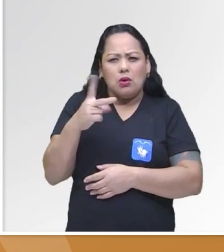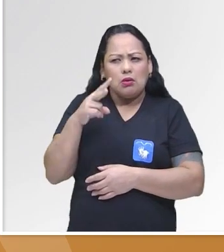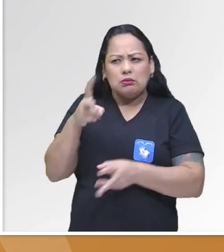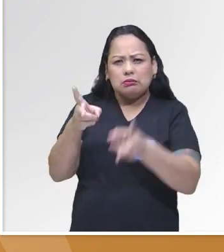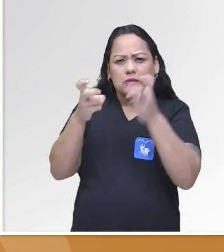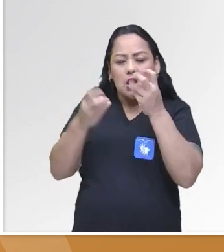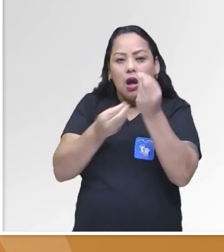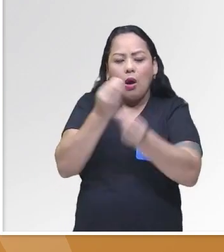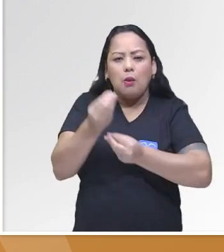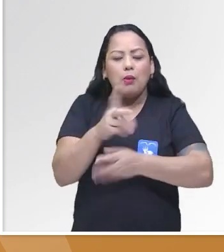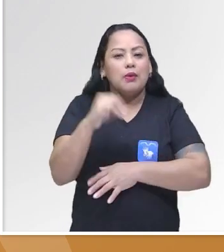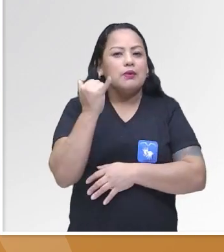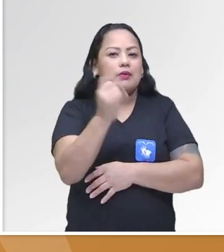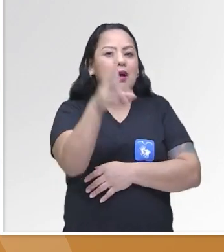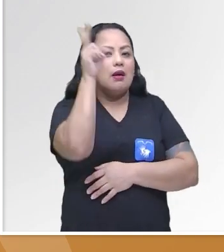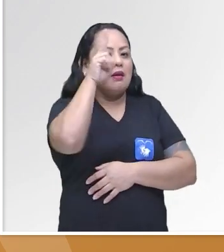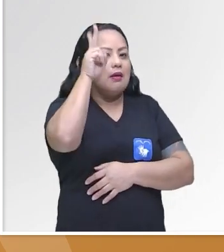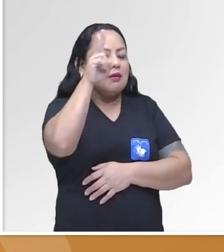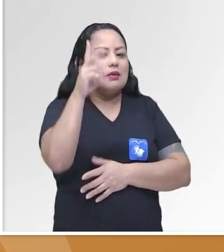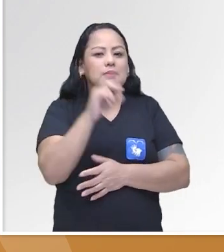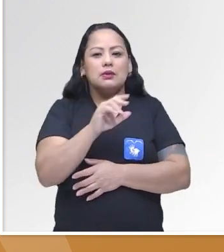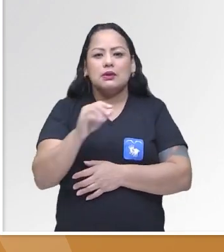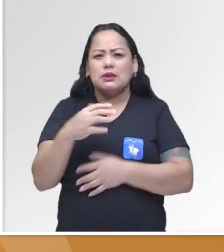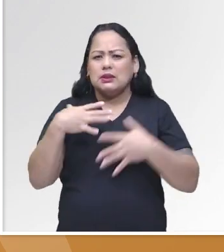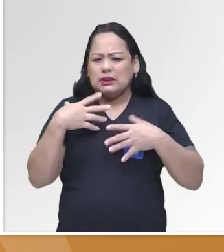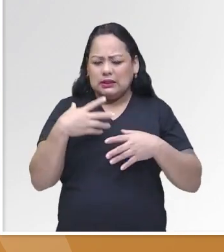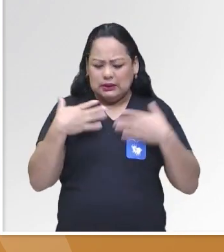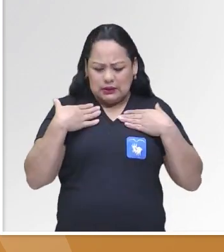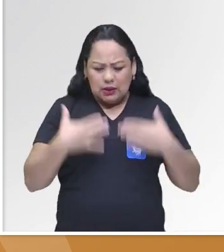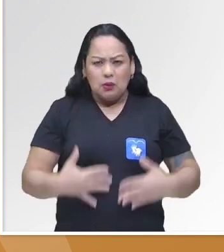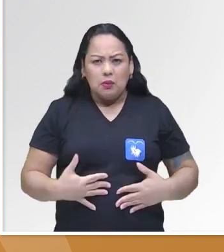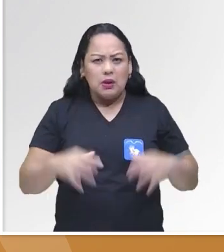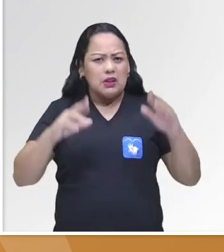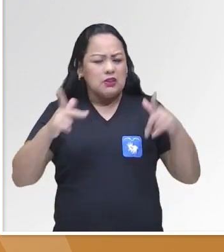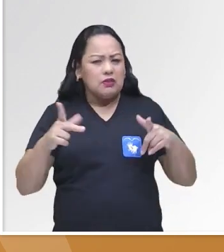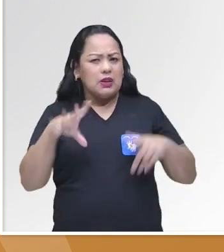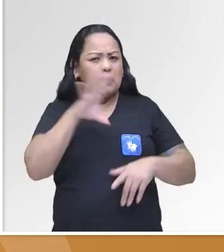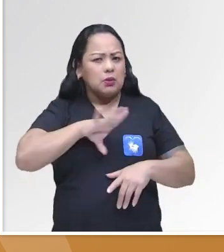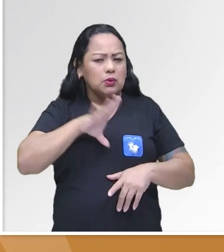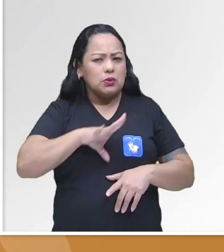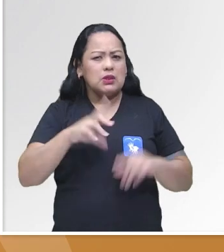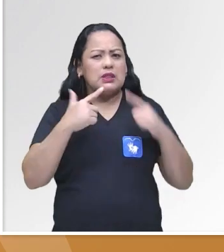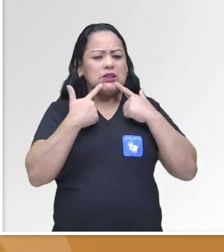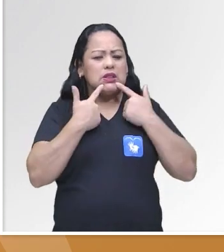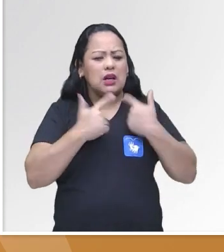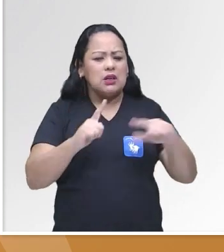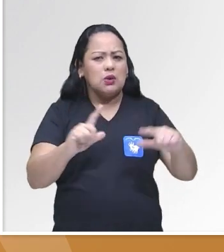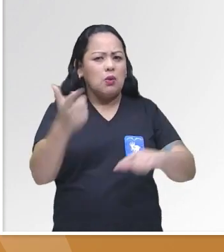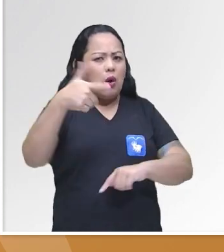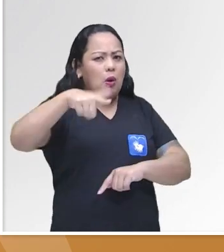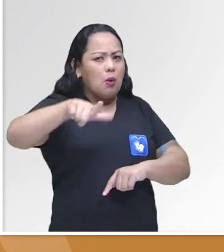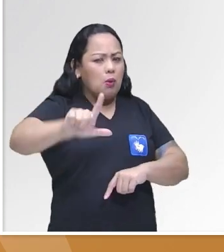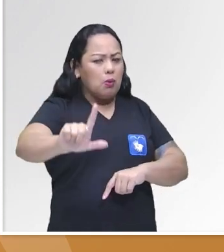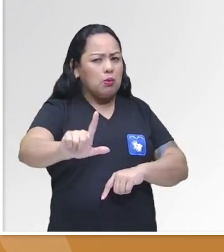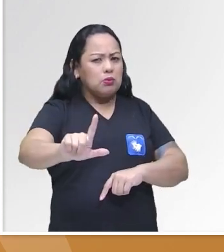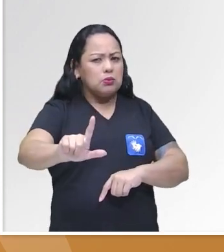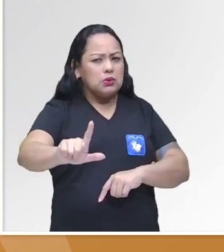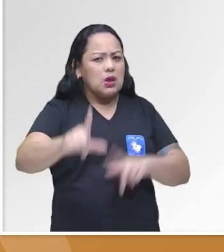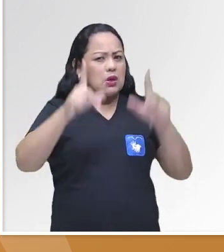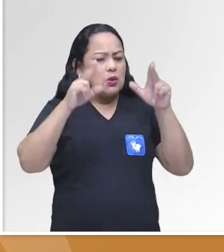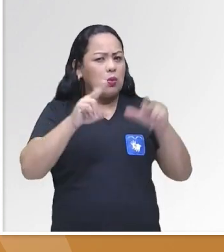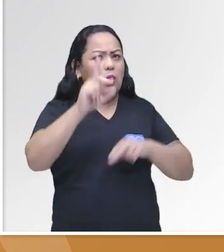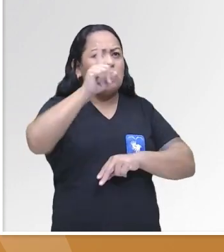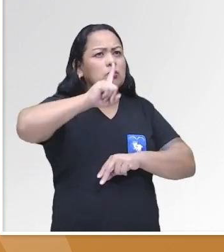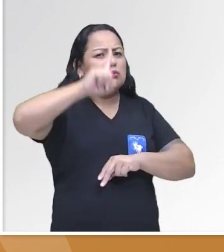porque, lembre-se, se não se veste como os portugueses, se não fala como os portugueses, não tem o mesmo Deus